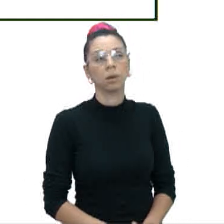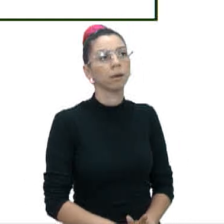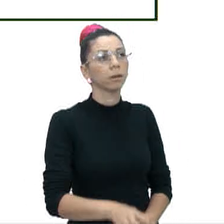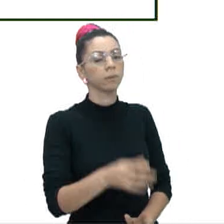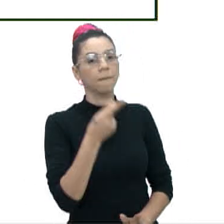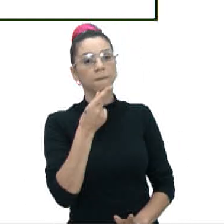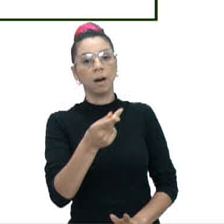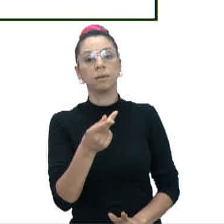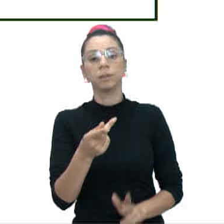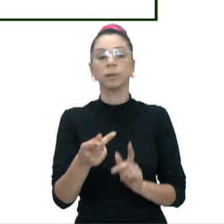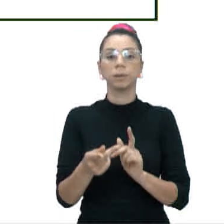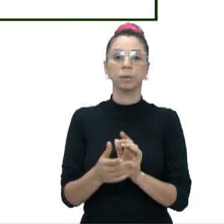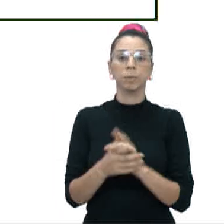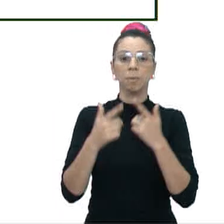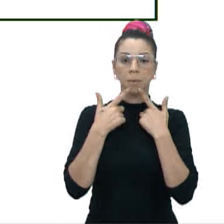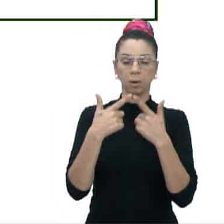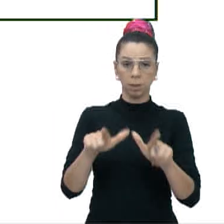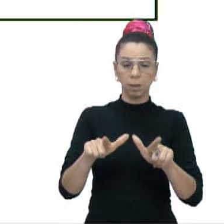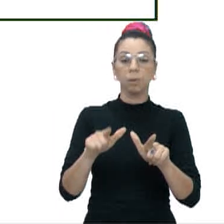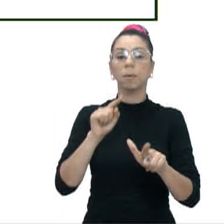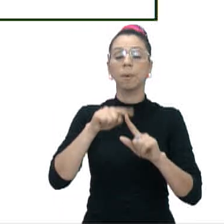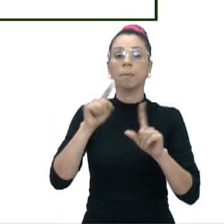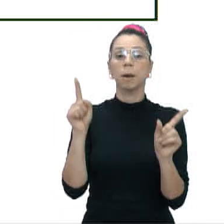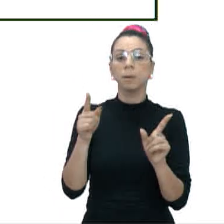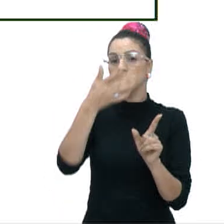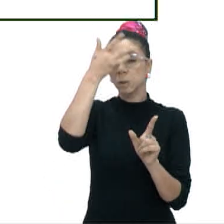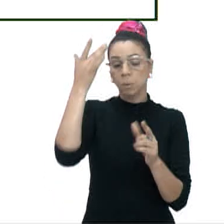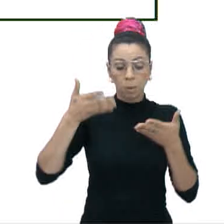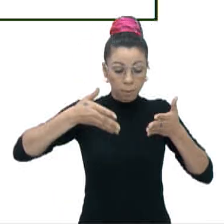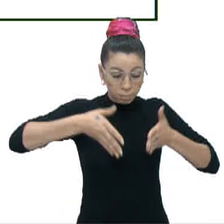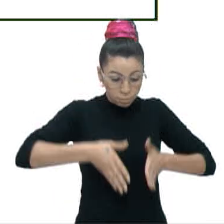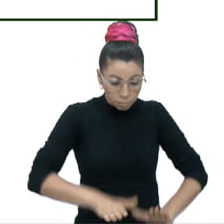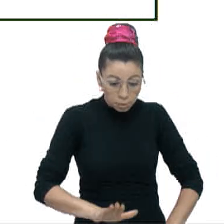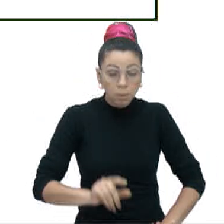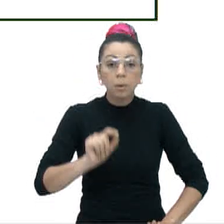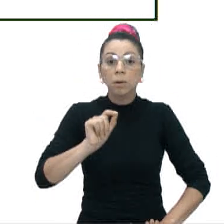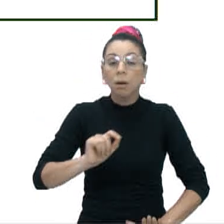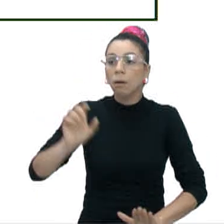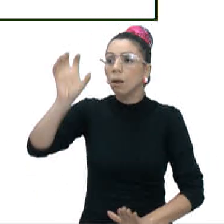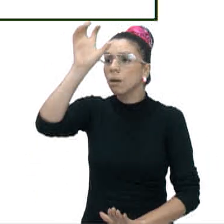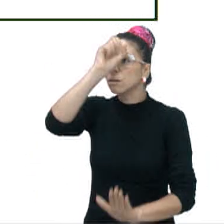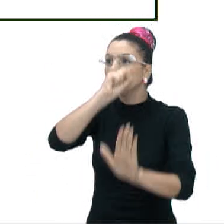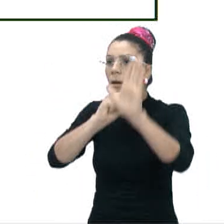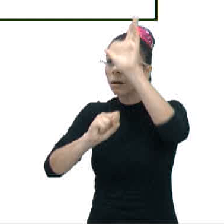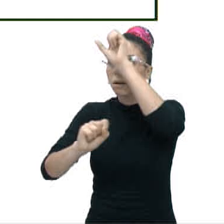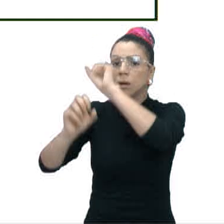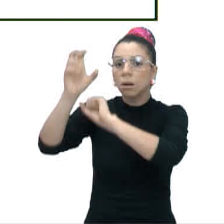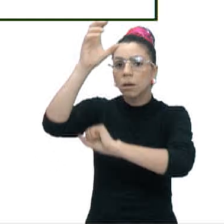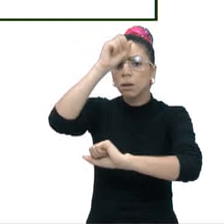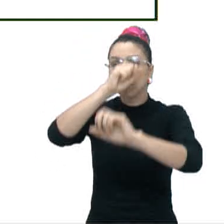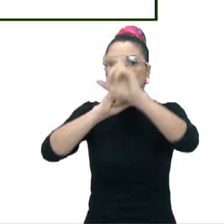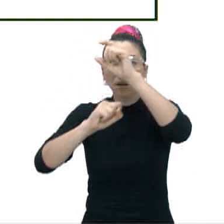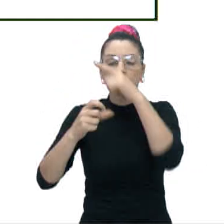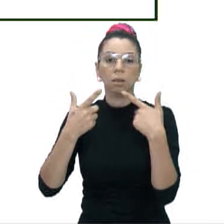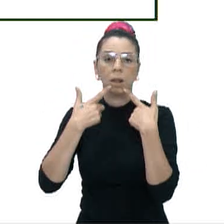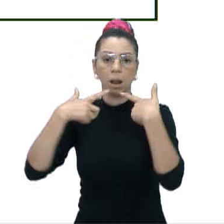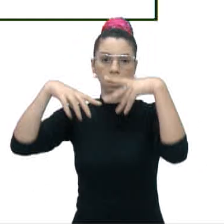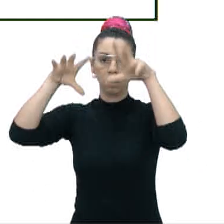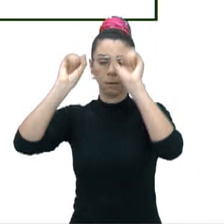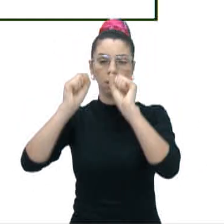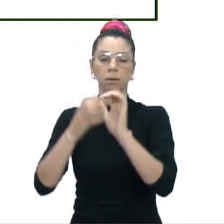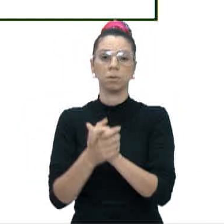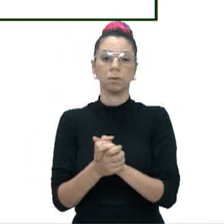uma língua, todas as pessoas nascem com uma capacidade poderosa de aprendizado da linguagem, que permite a